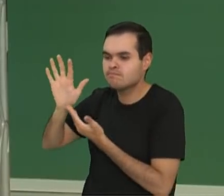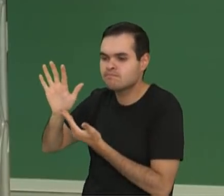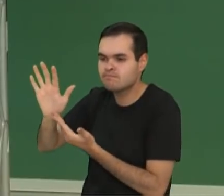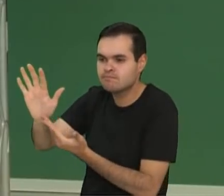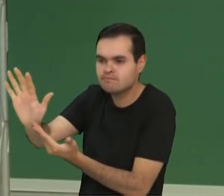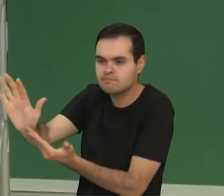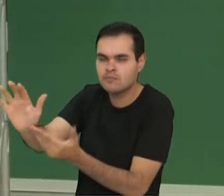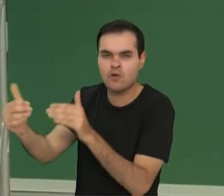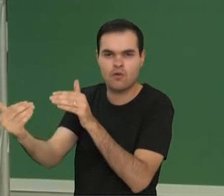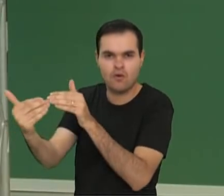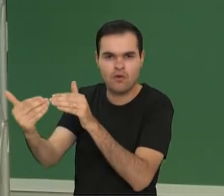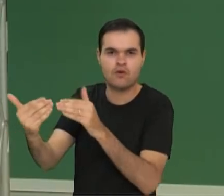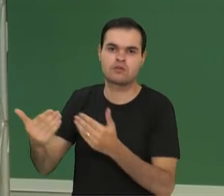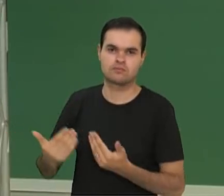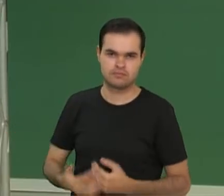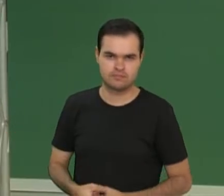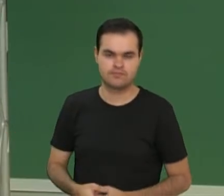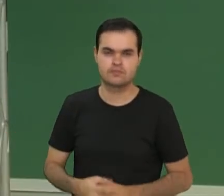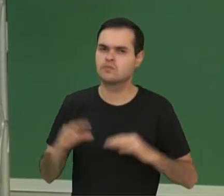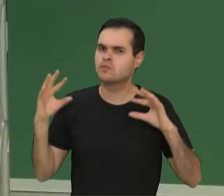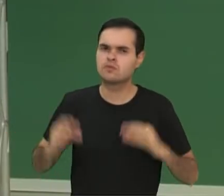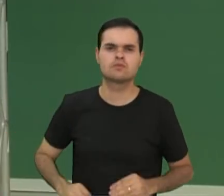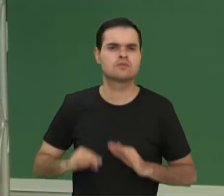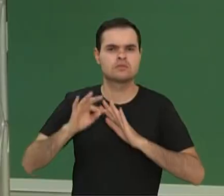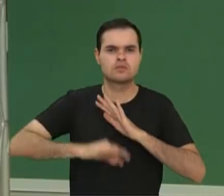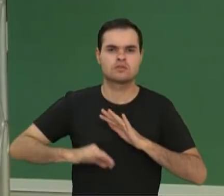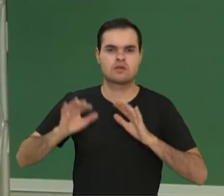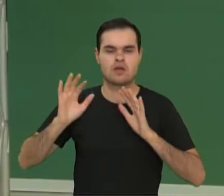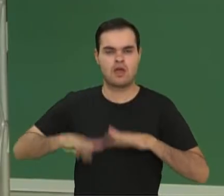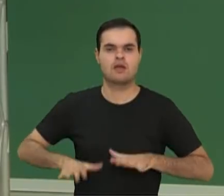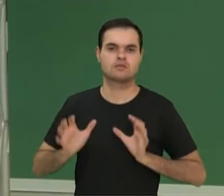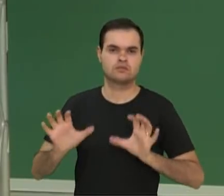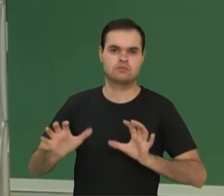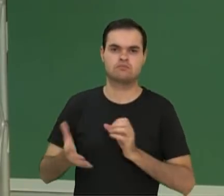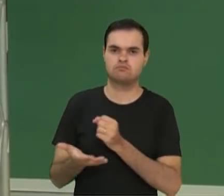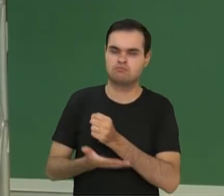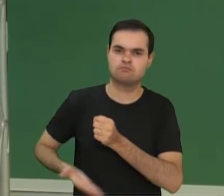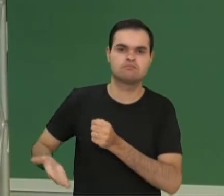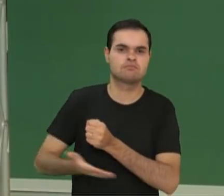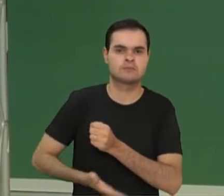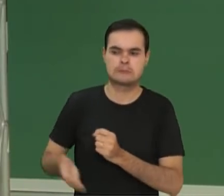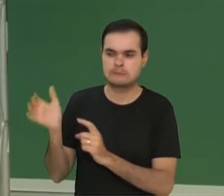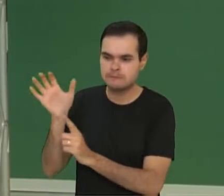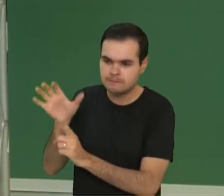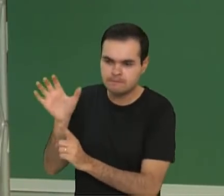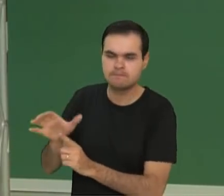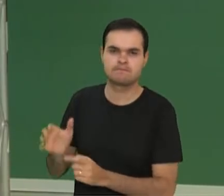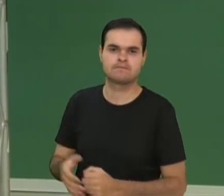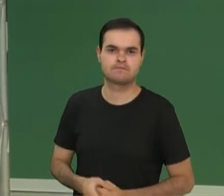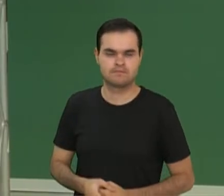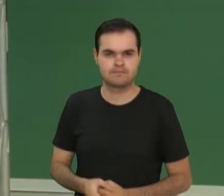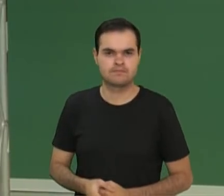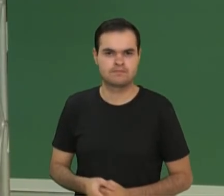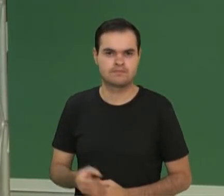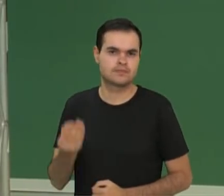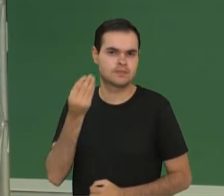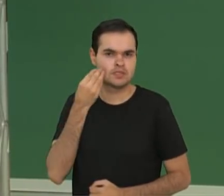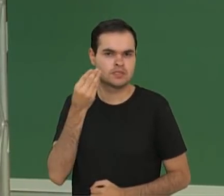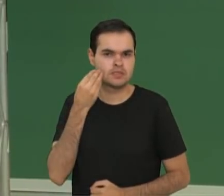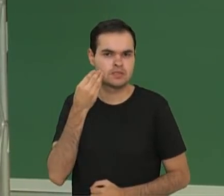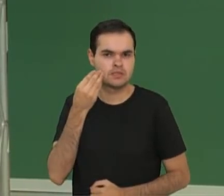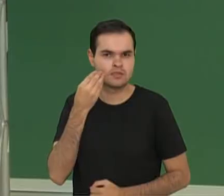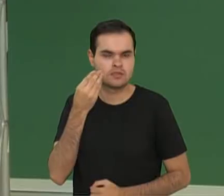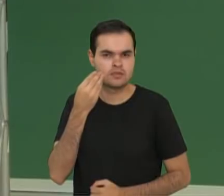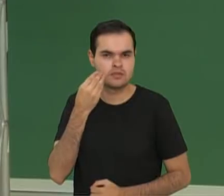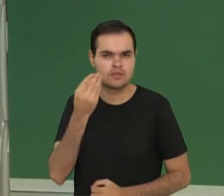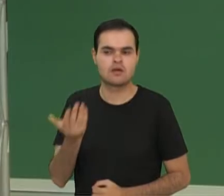o texto, toda a argumentação com base nisso, em convencimento, em persuasão. Essa é a ideia, o objetivo dele é convencer